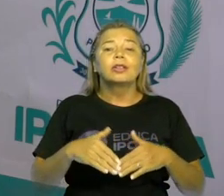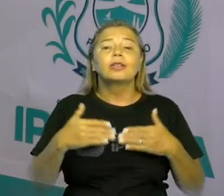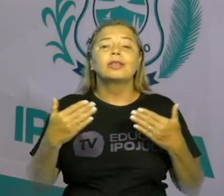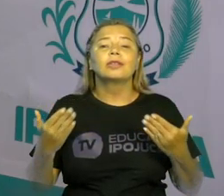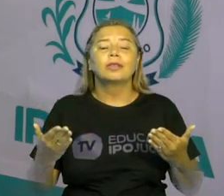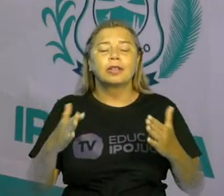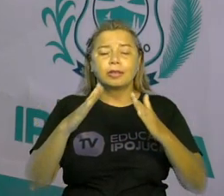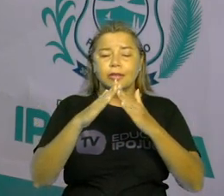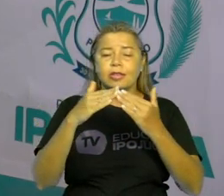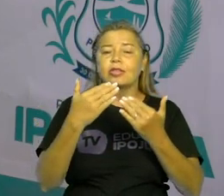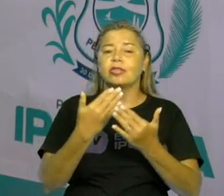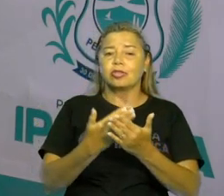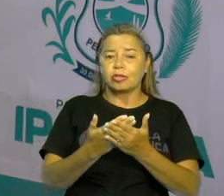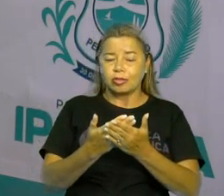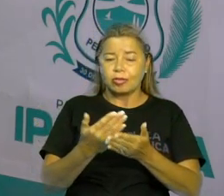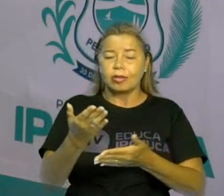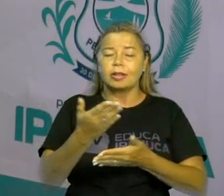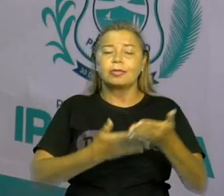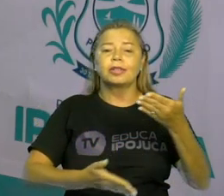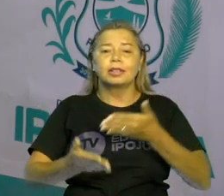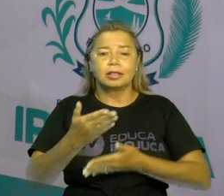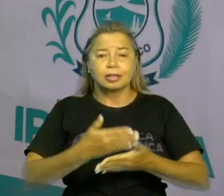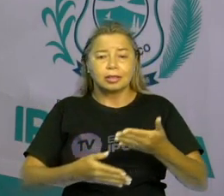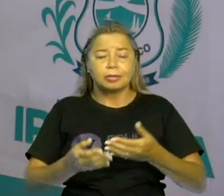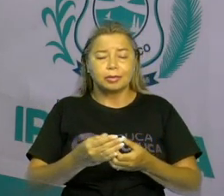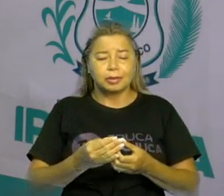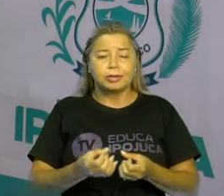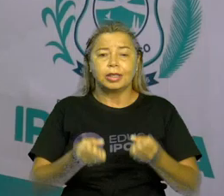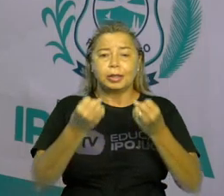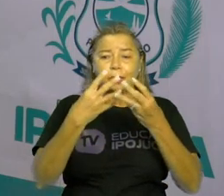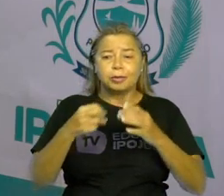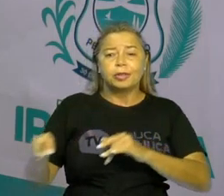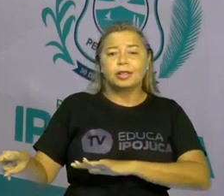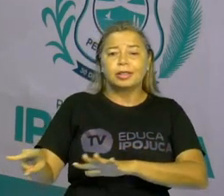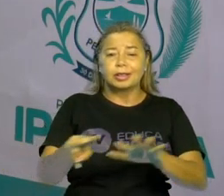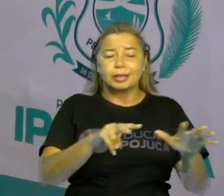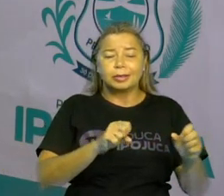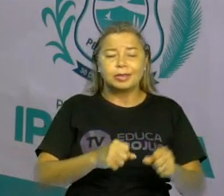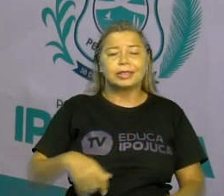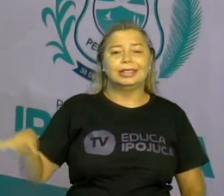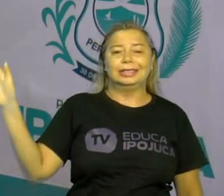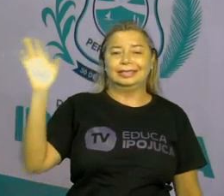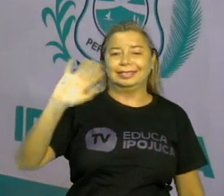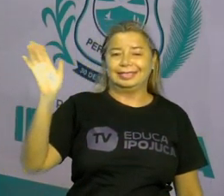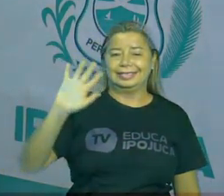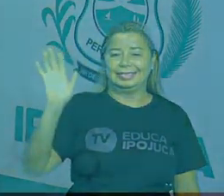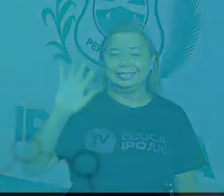participando e etc. Desejo uma excelente semana para vocês. Bye bye, students!